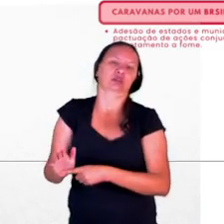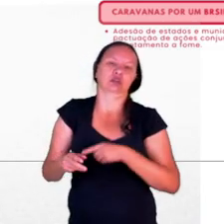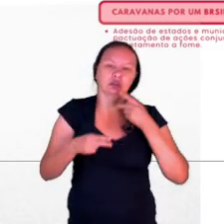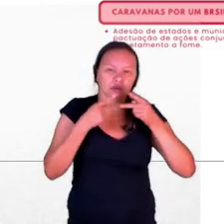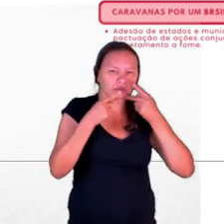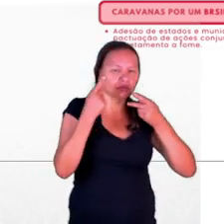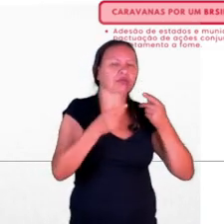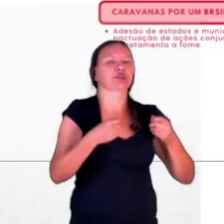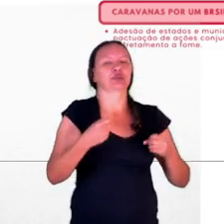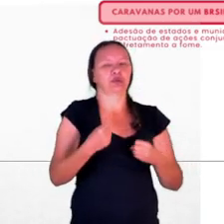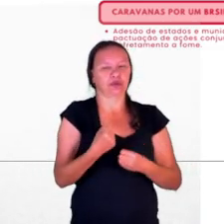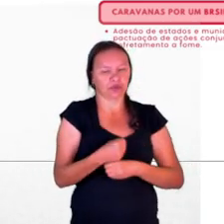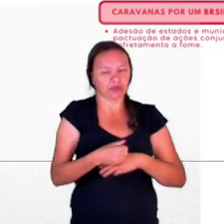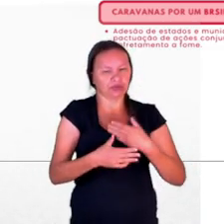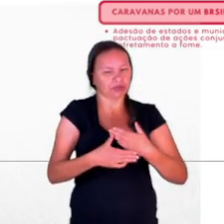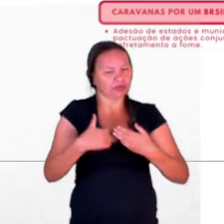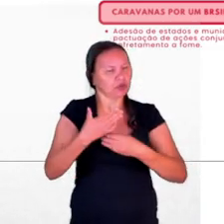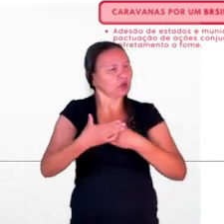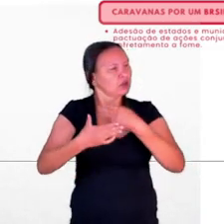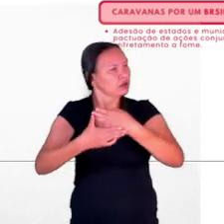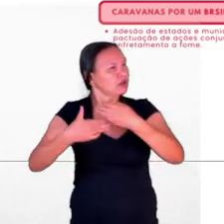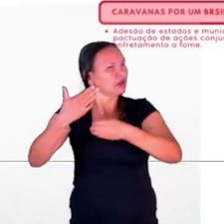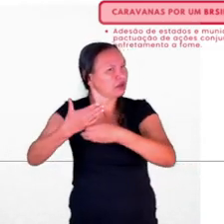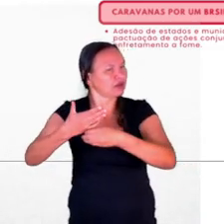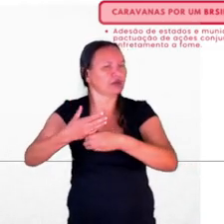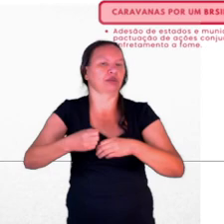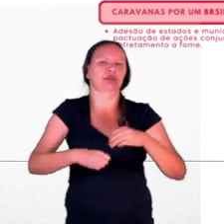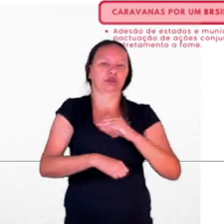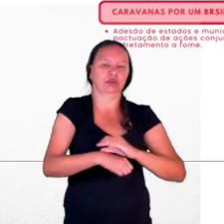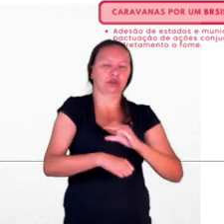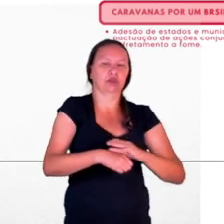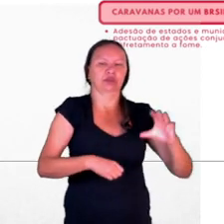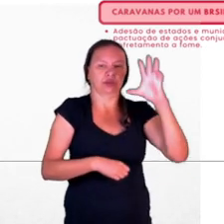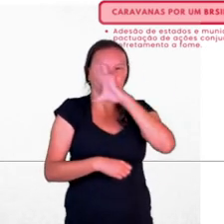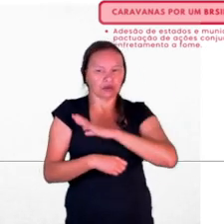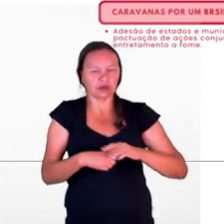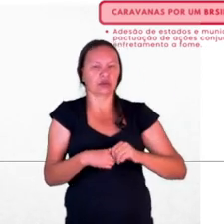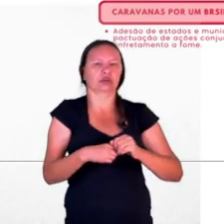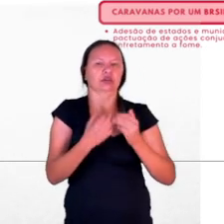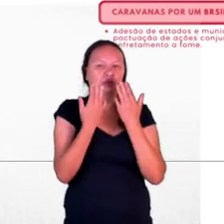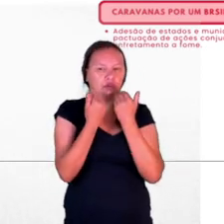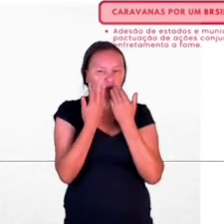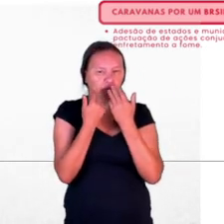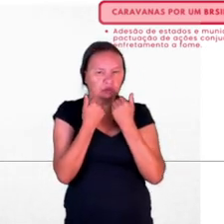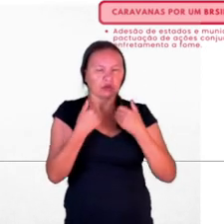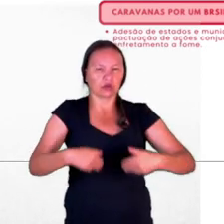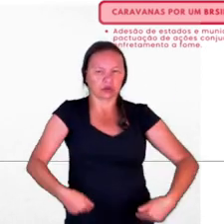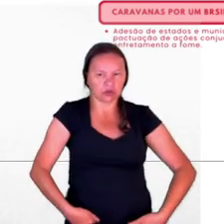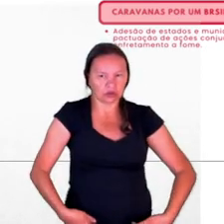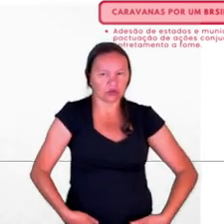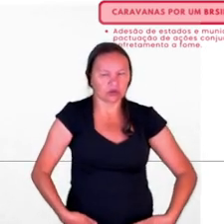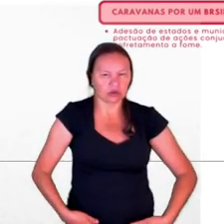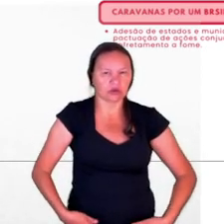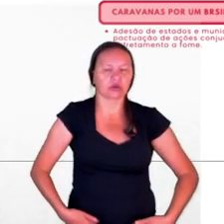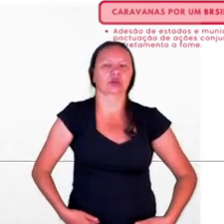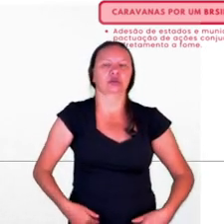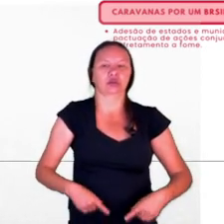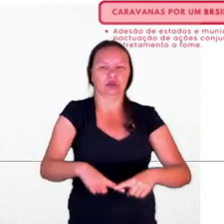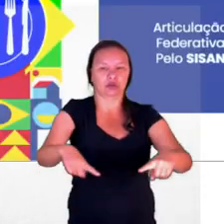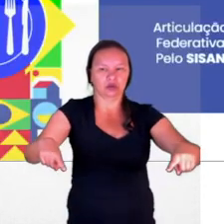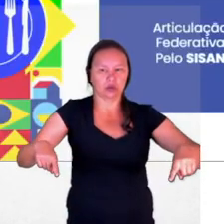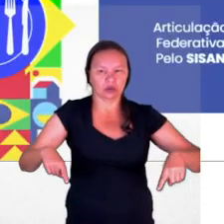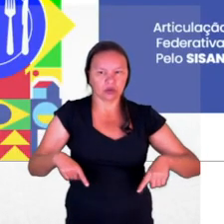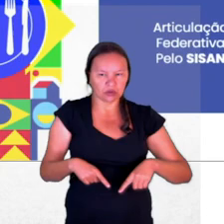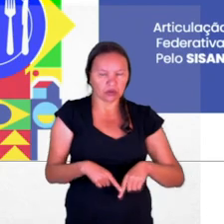de todo esse processo né do conia do Conselho Nacional de segurança alimentar e nutricional que é o espaço né que